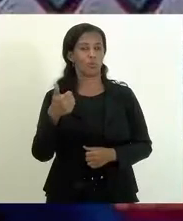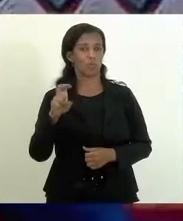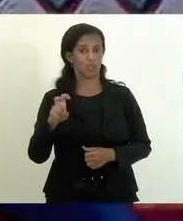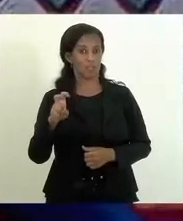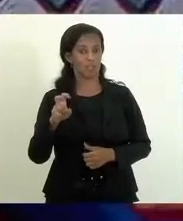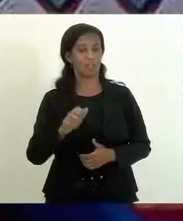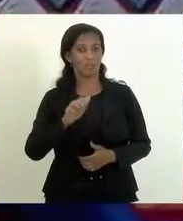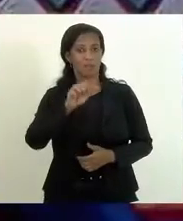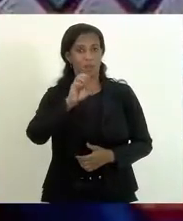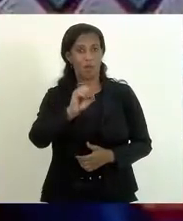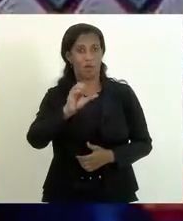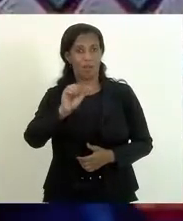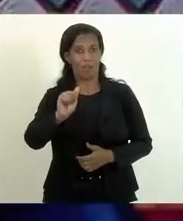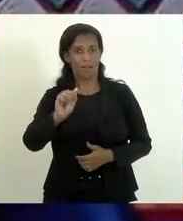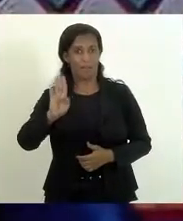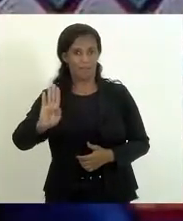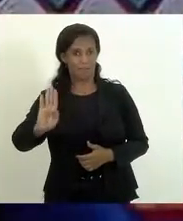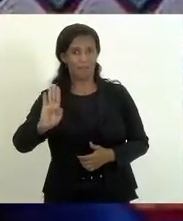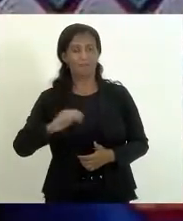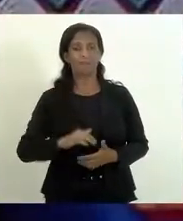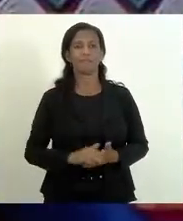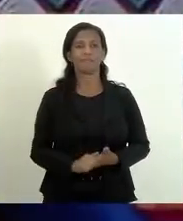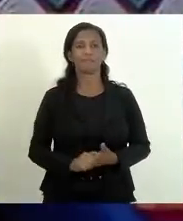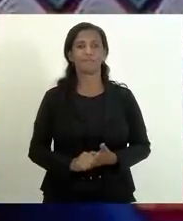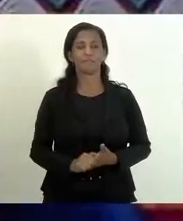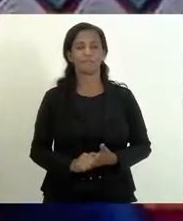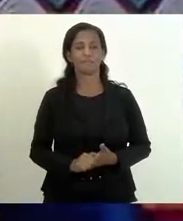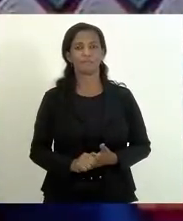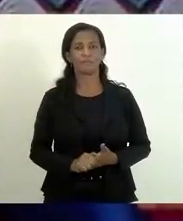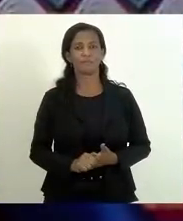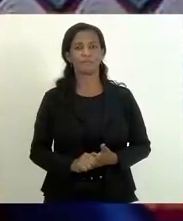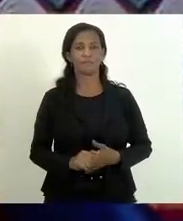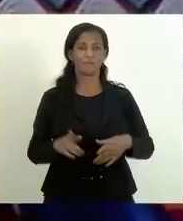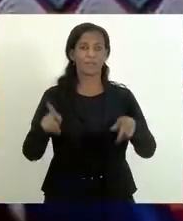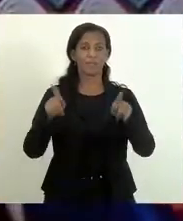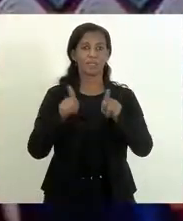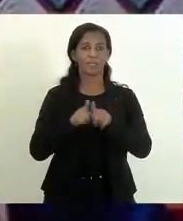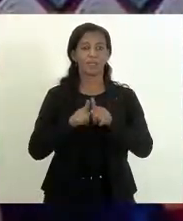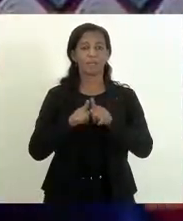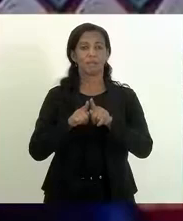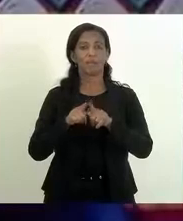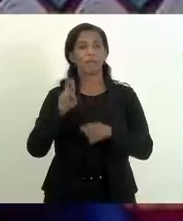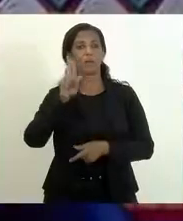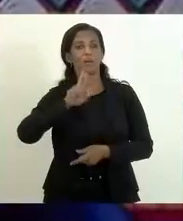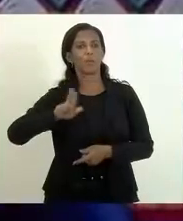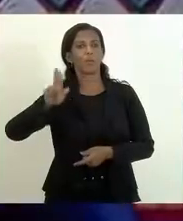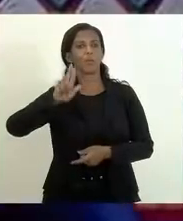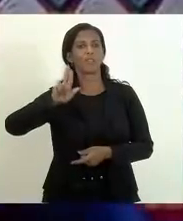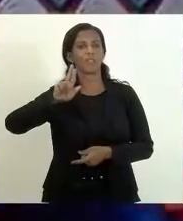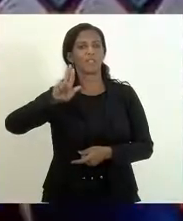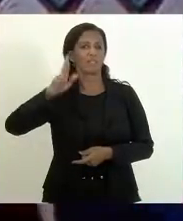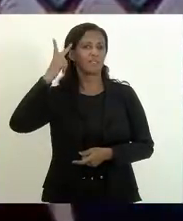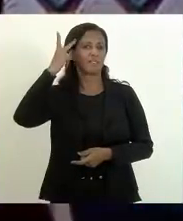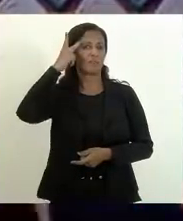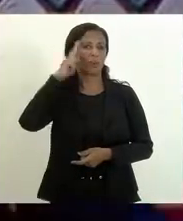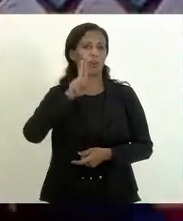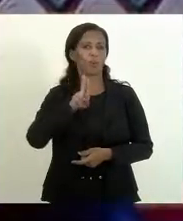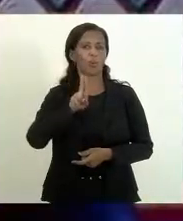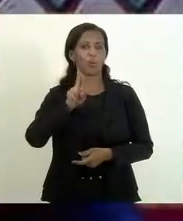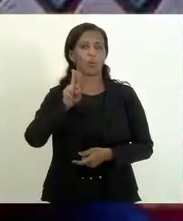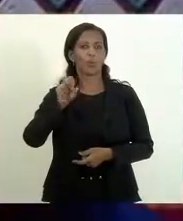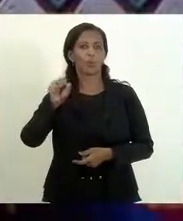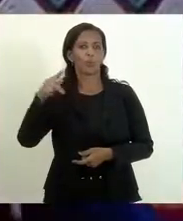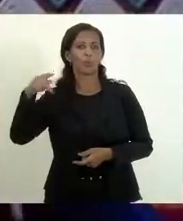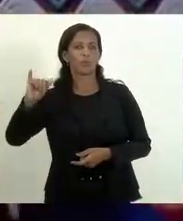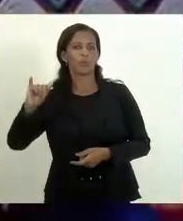Ordem dos Advogados do Brasil e pela Universidade de São Paulo, a USP, que concedeu a ele o título de